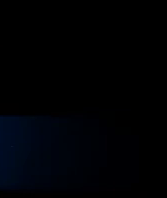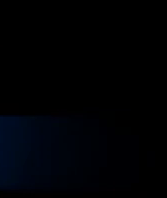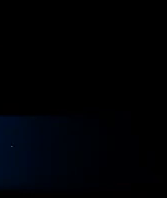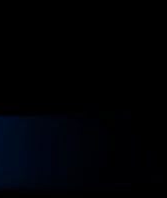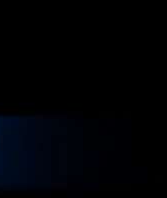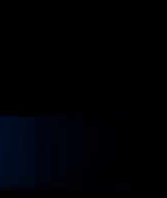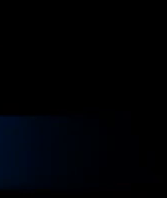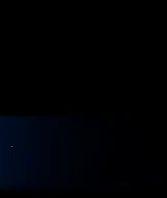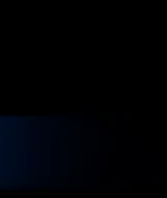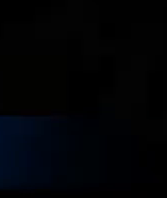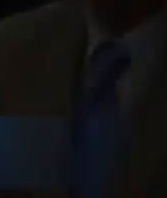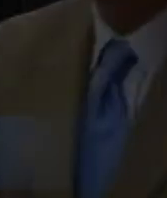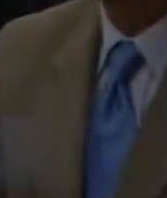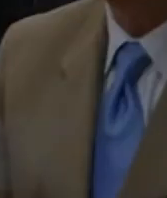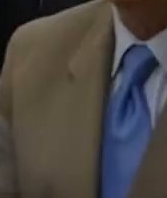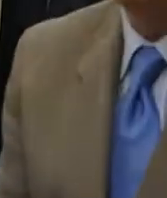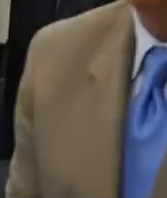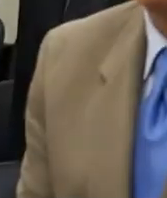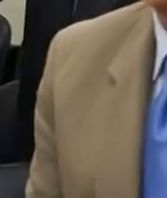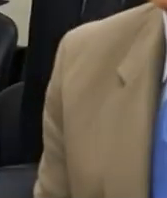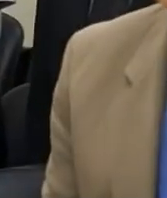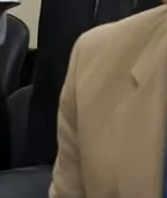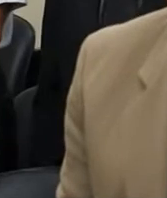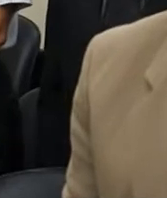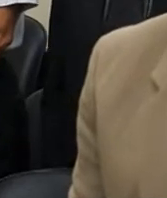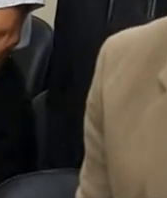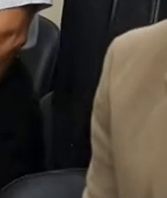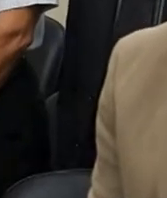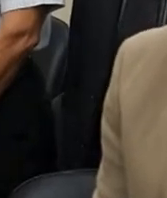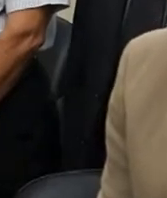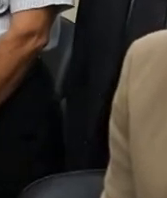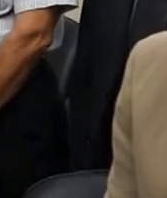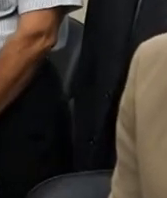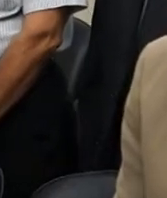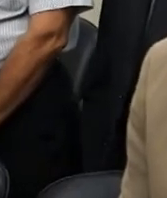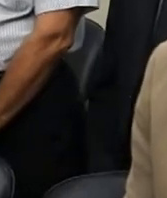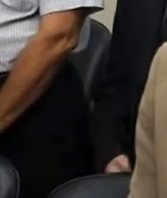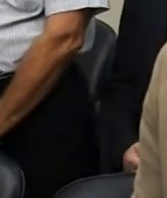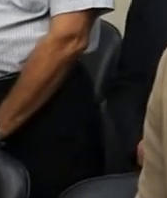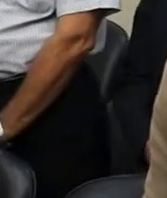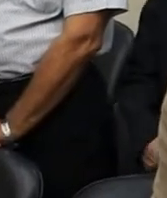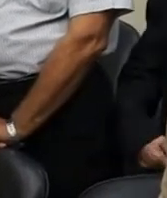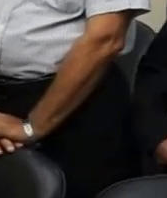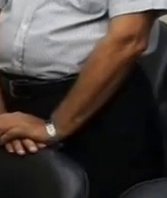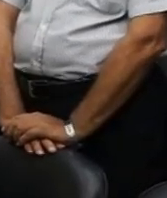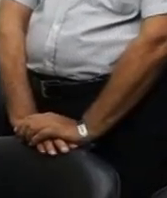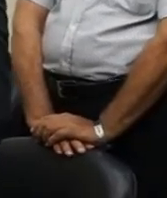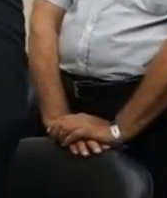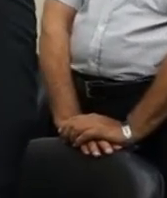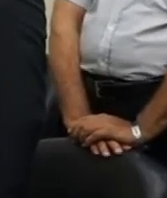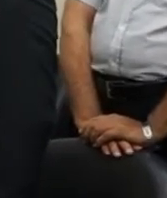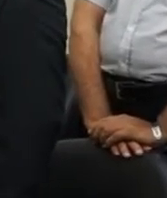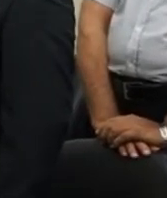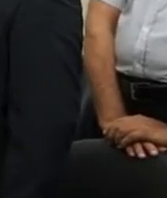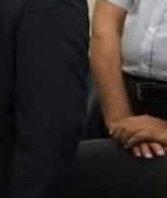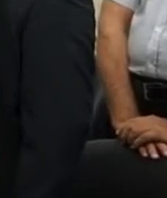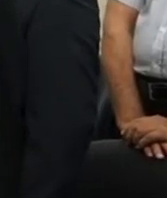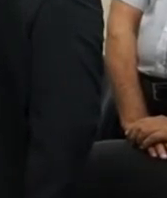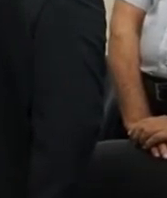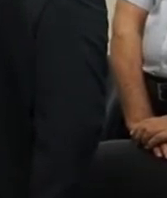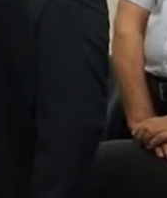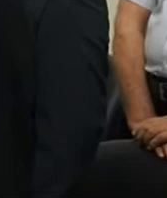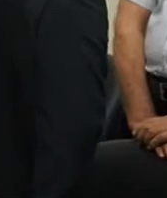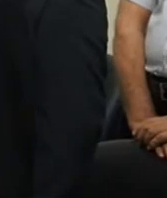de amor eterno seja símbolo, o lábaro que ostentas estrelado.